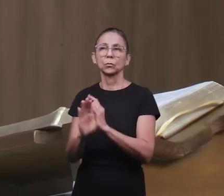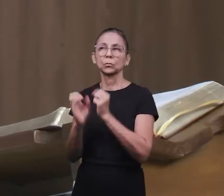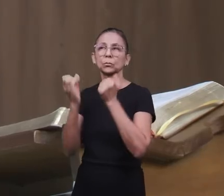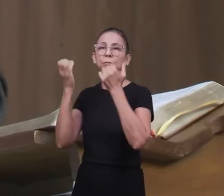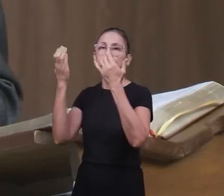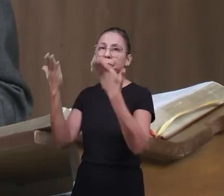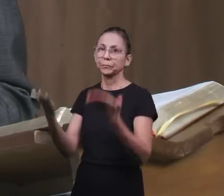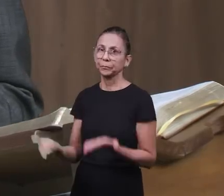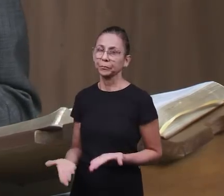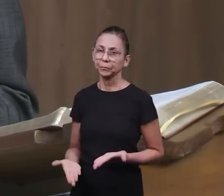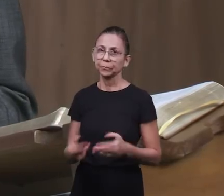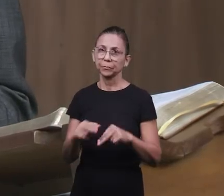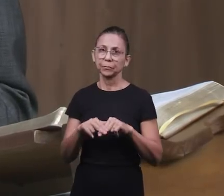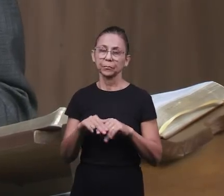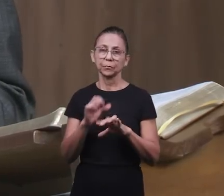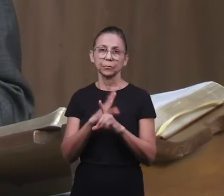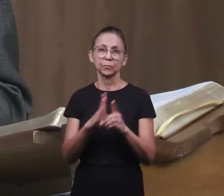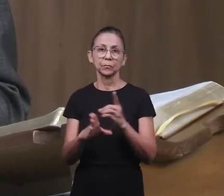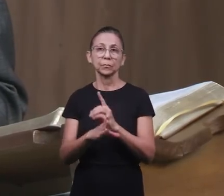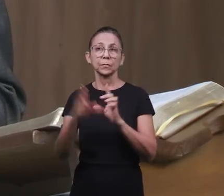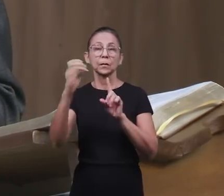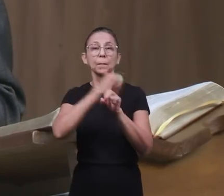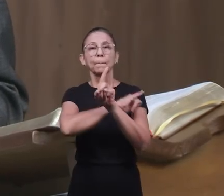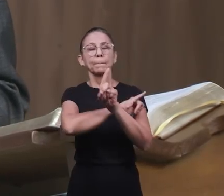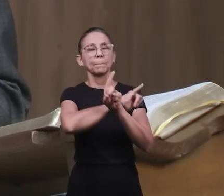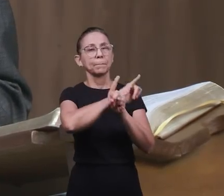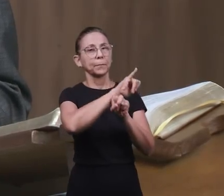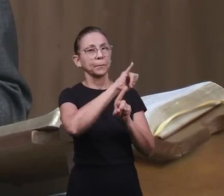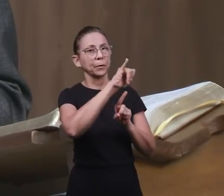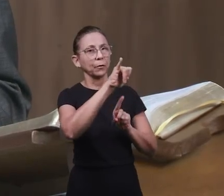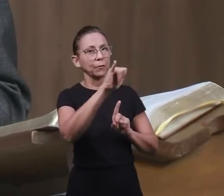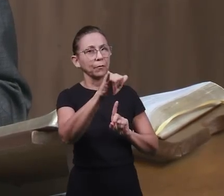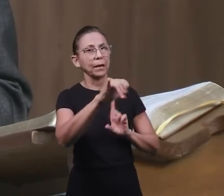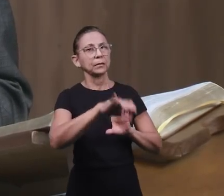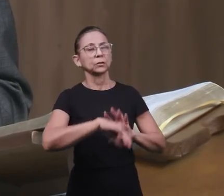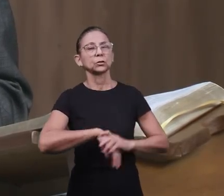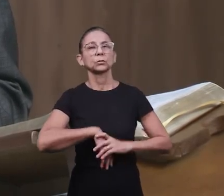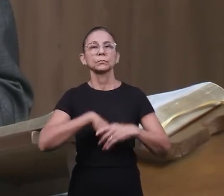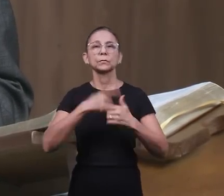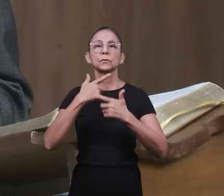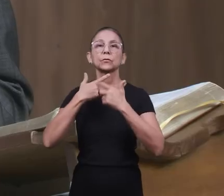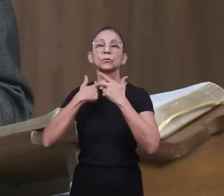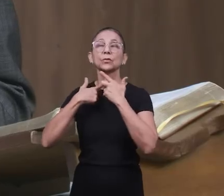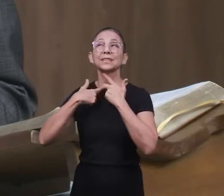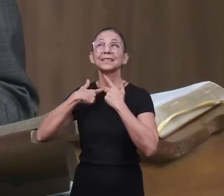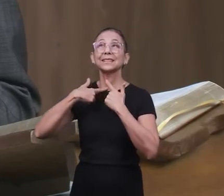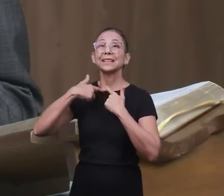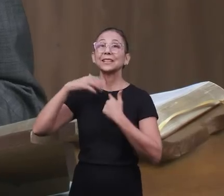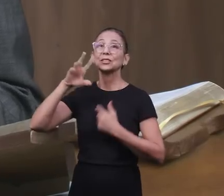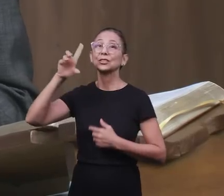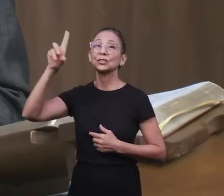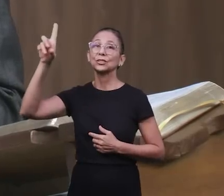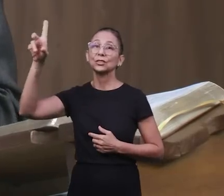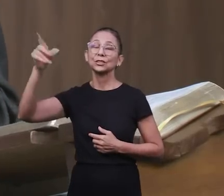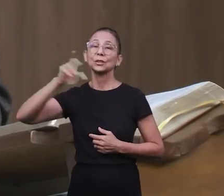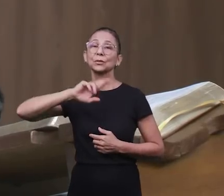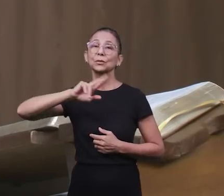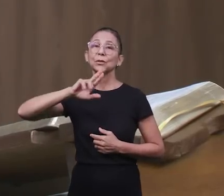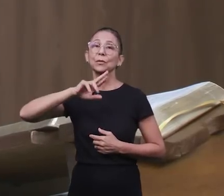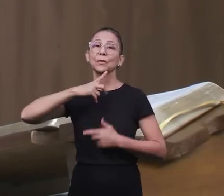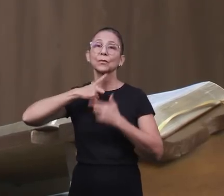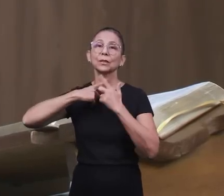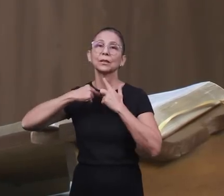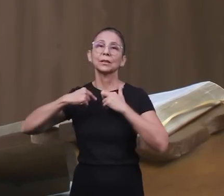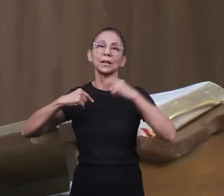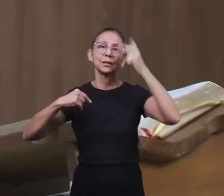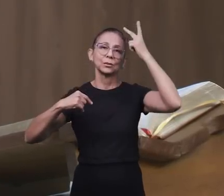Por isso o nosso culto, ele é profético, ou seja, é o culto feito conforme a vontade de Deus e não conforme